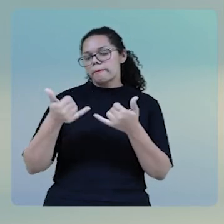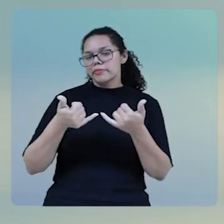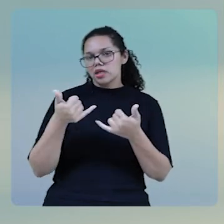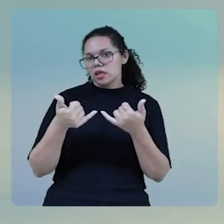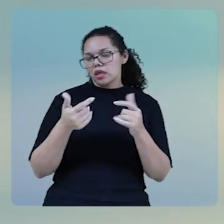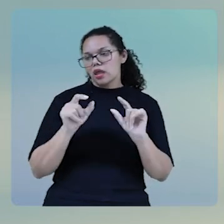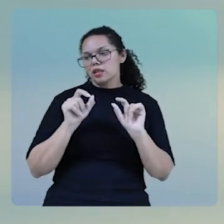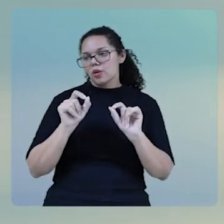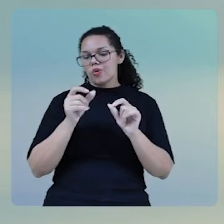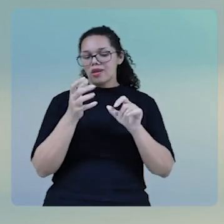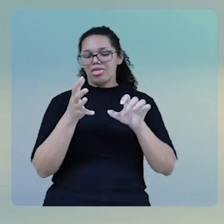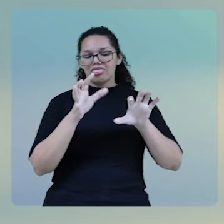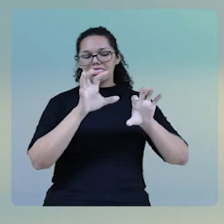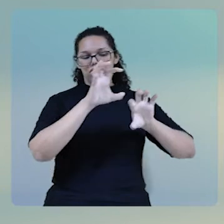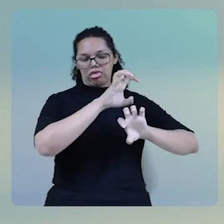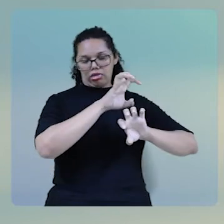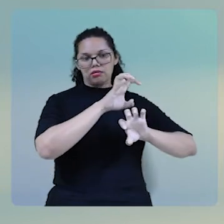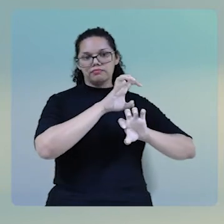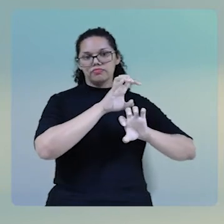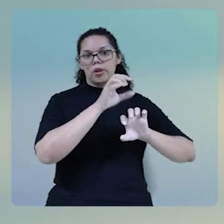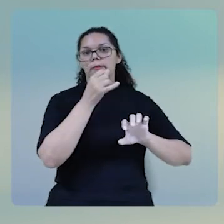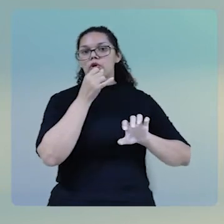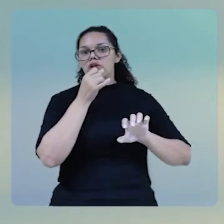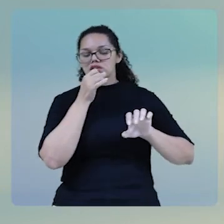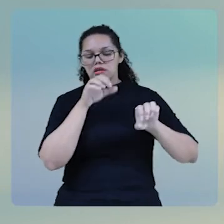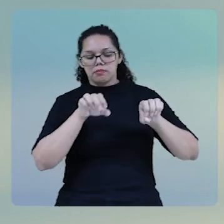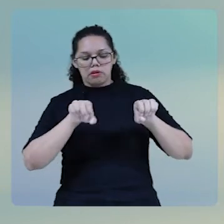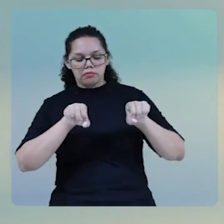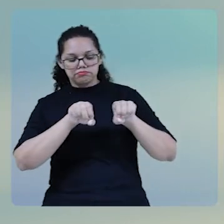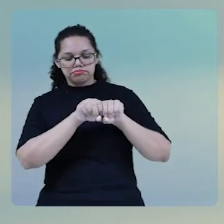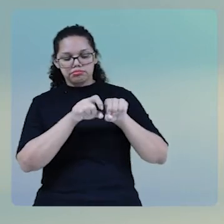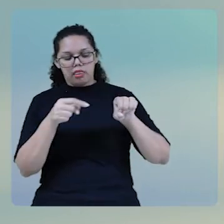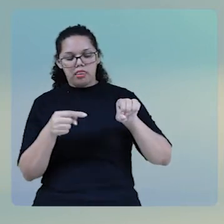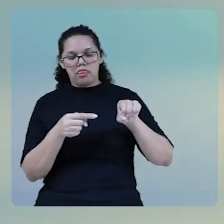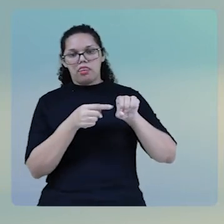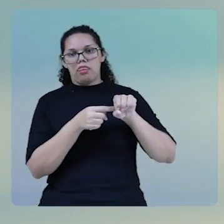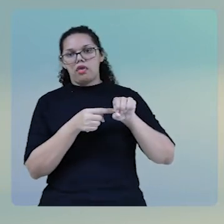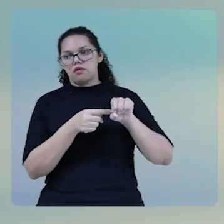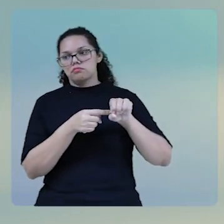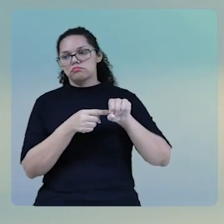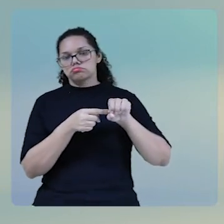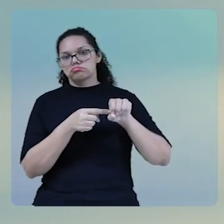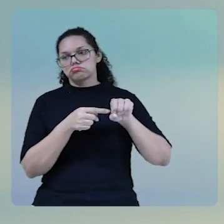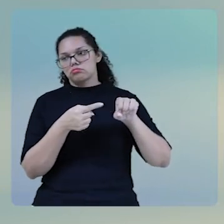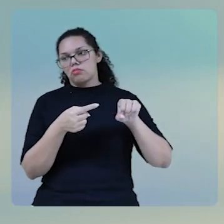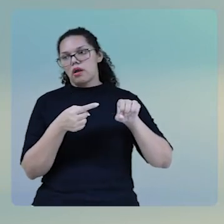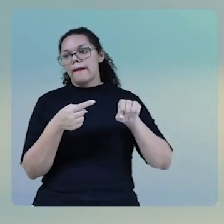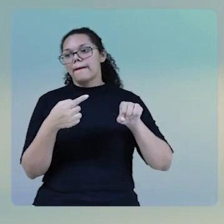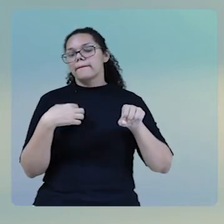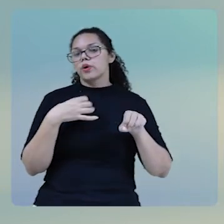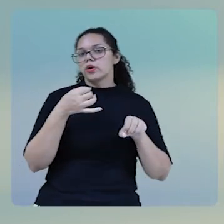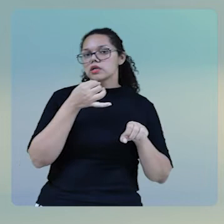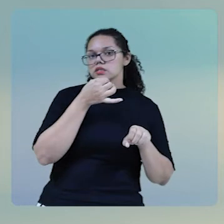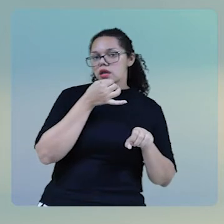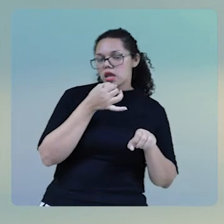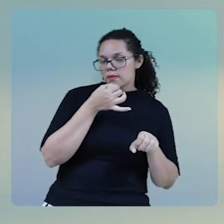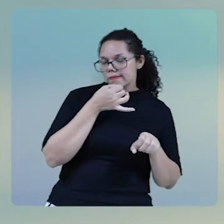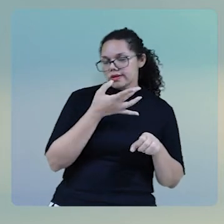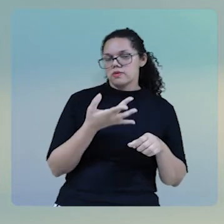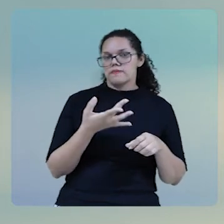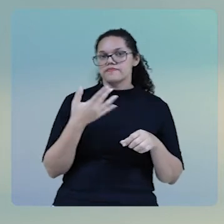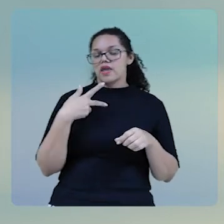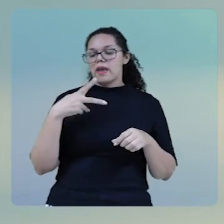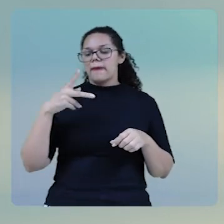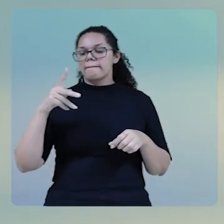a pilha ligada no motor e tem uma chavezinha de acionamento. Pilha e motor. Tá, pessoal? Pilha